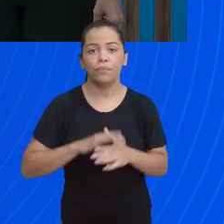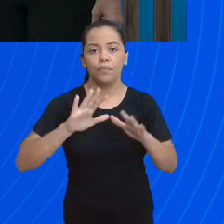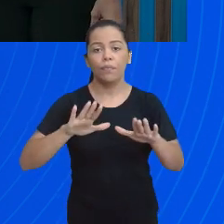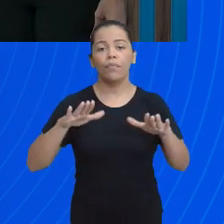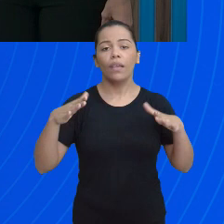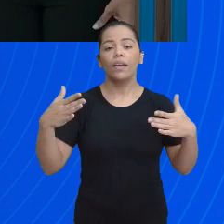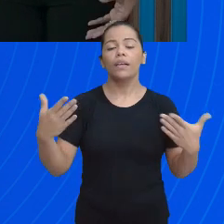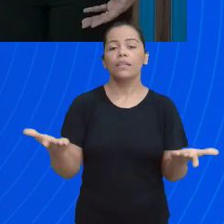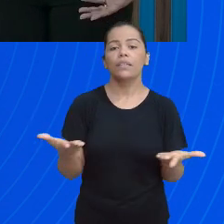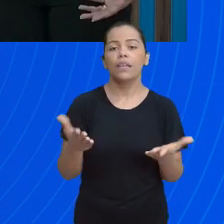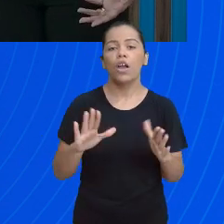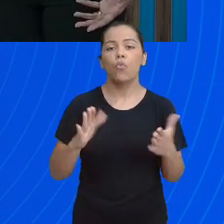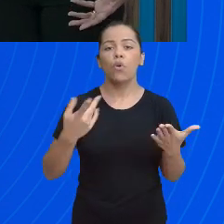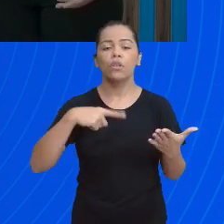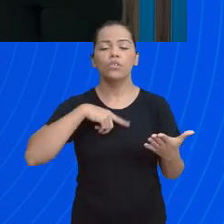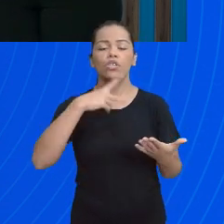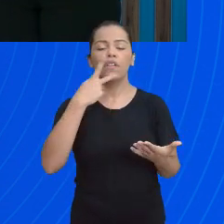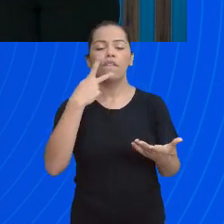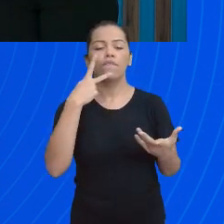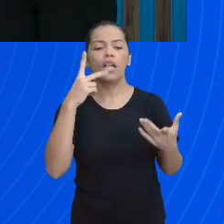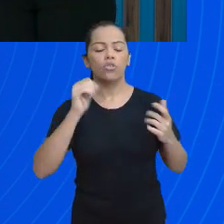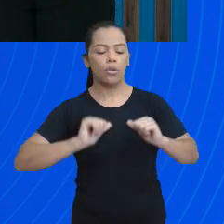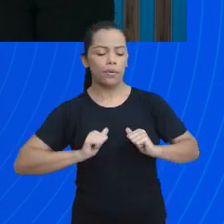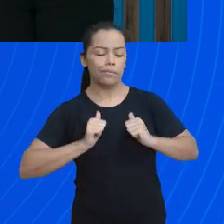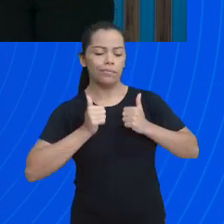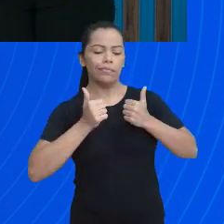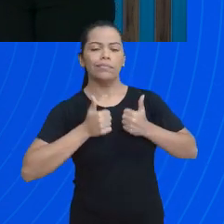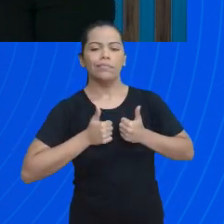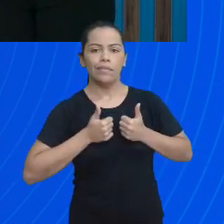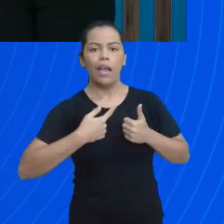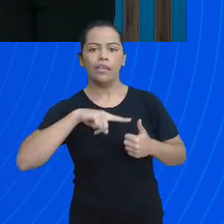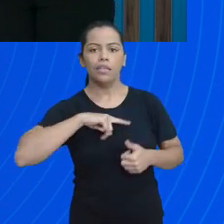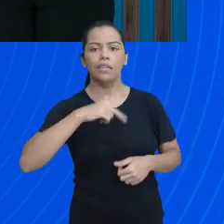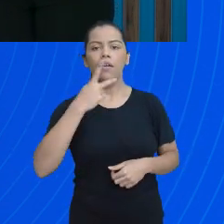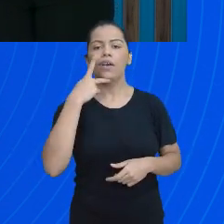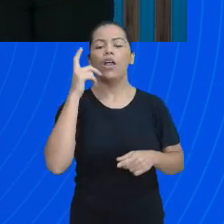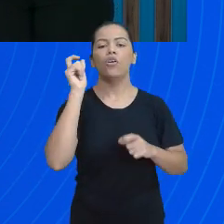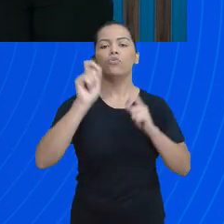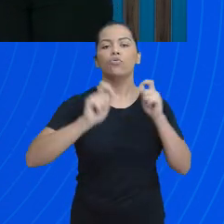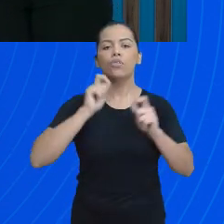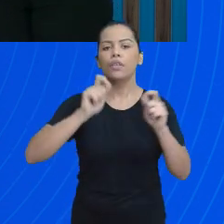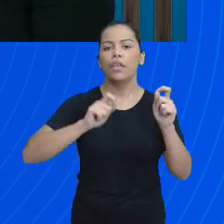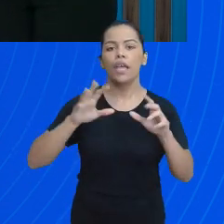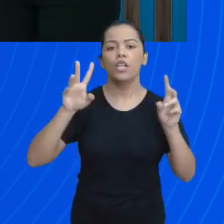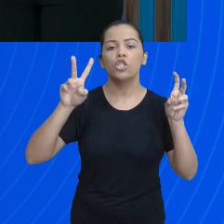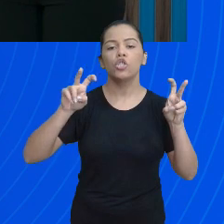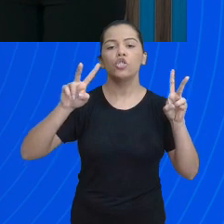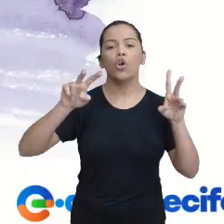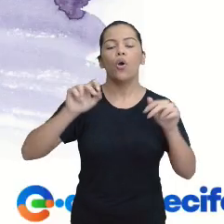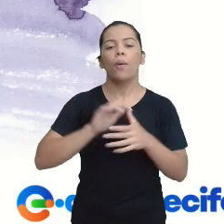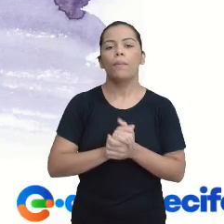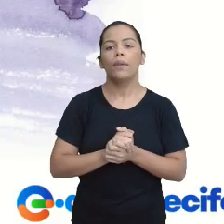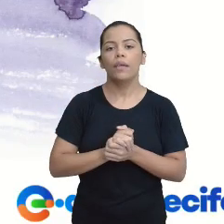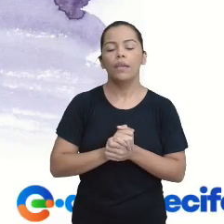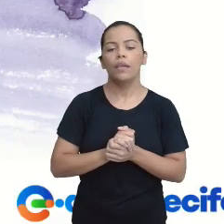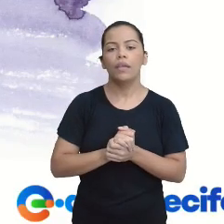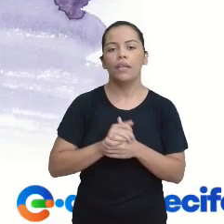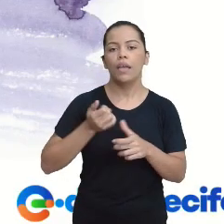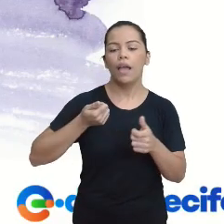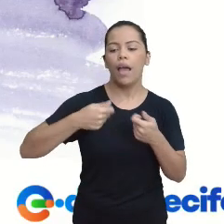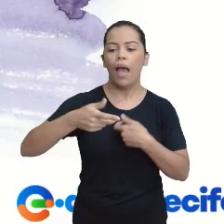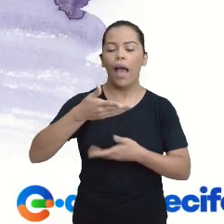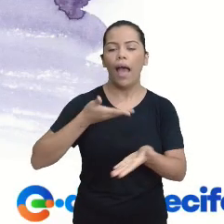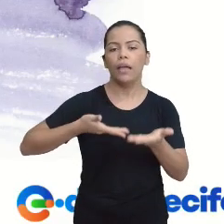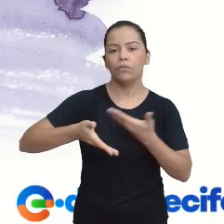Então, quando a gente fala de bem-estar, a gente está falando de uma ação articulada que